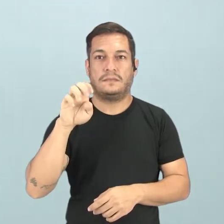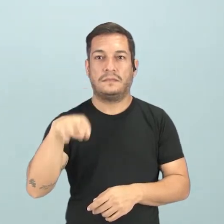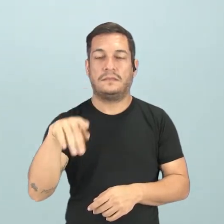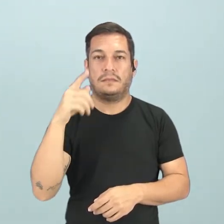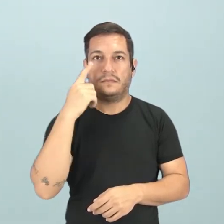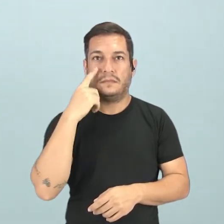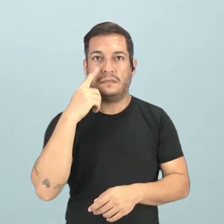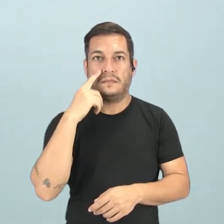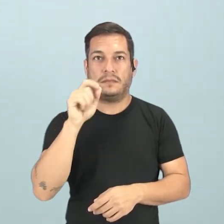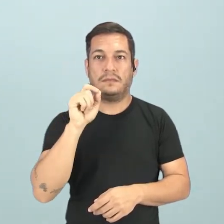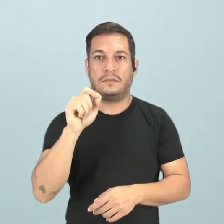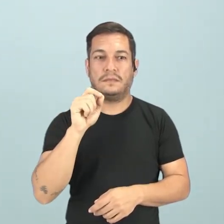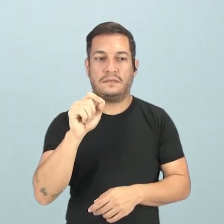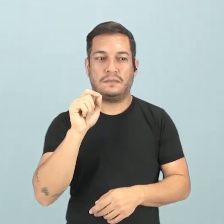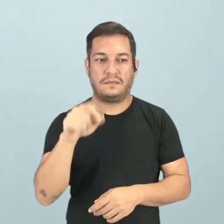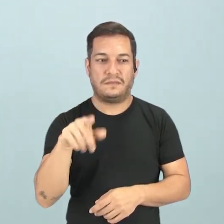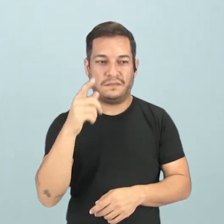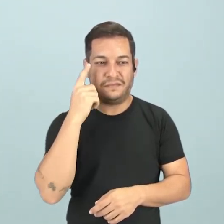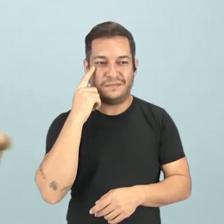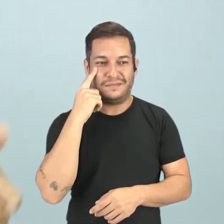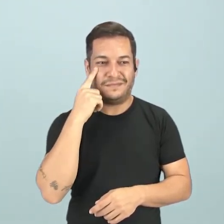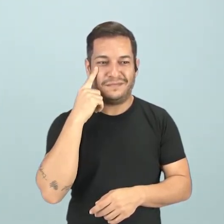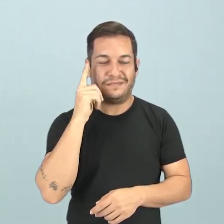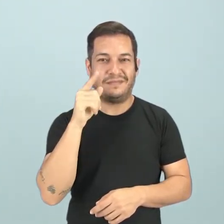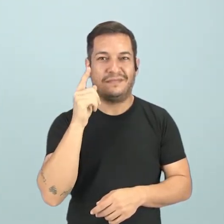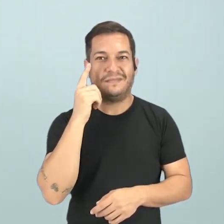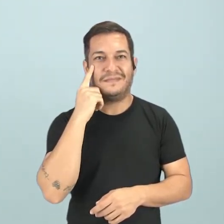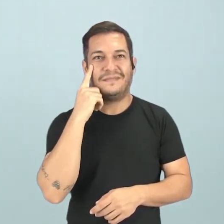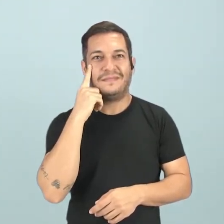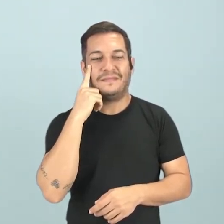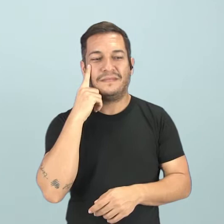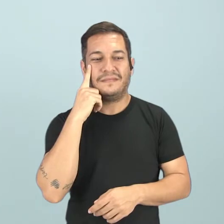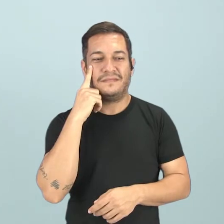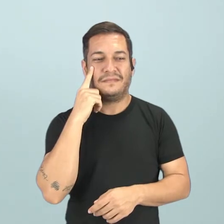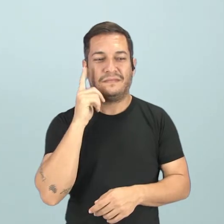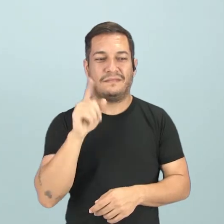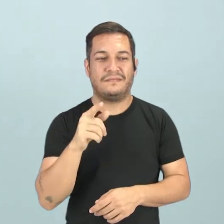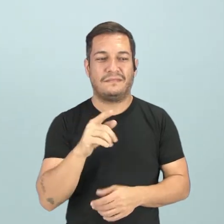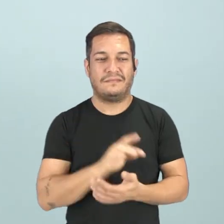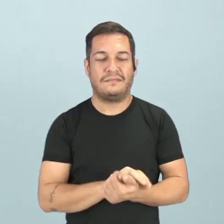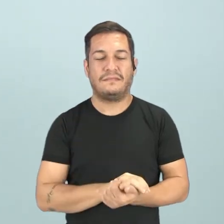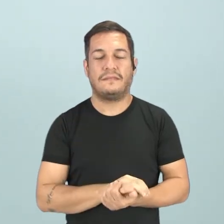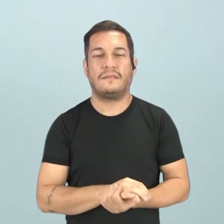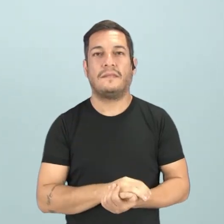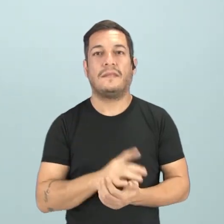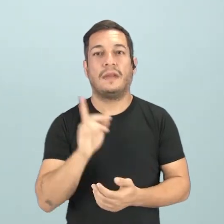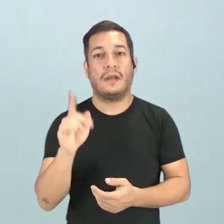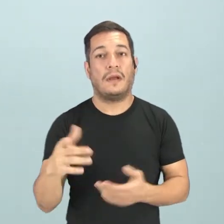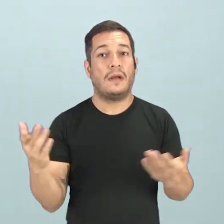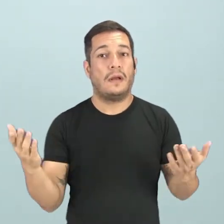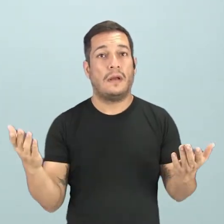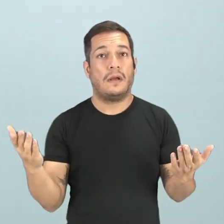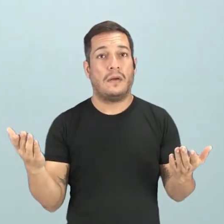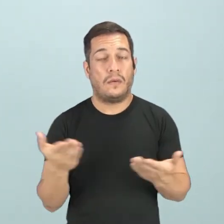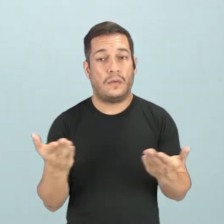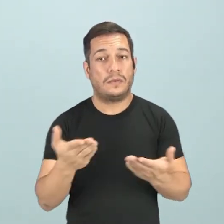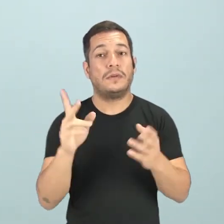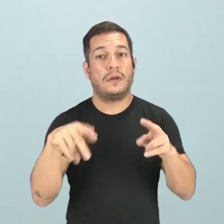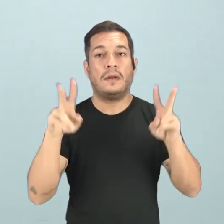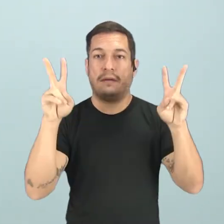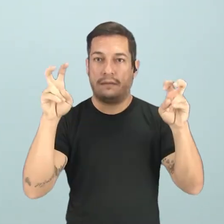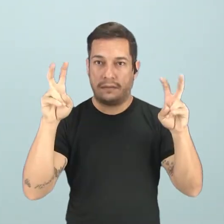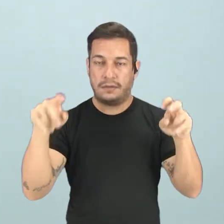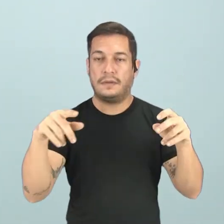ser dividida, as paisagens culturais podem ser divididas em paisagem urbana e a paisagem rurais, a qual é o nosso